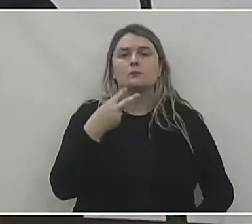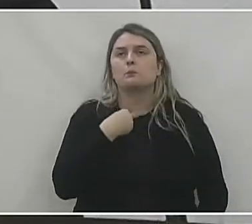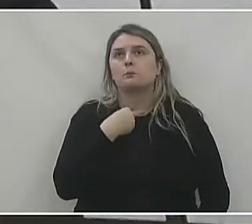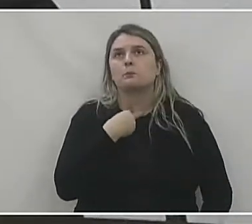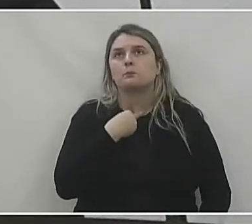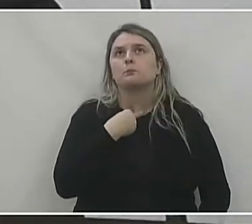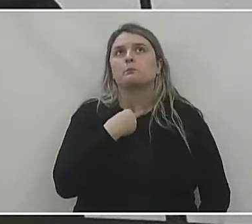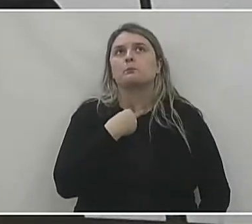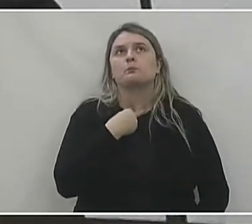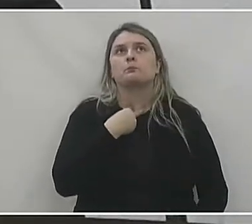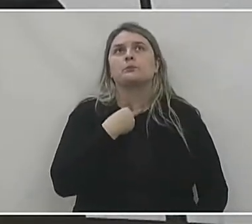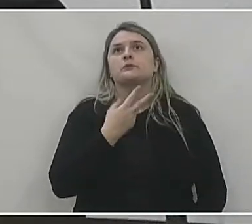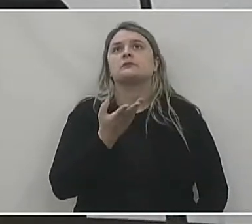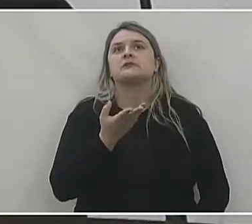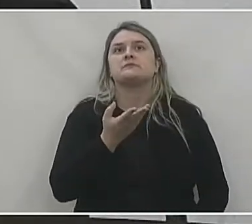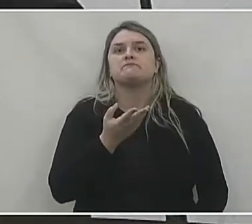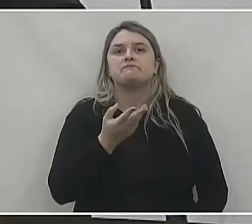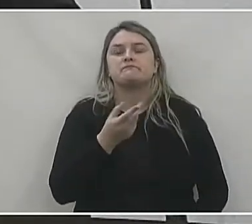pode